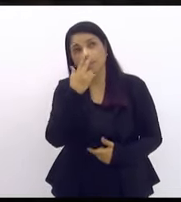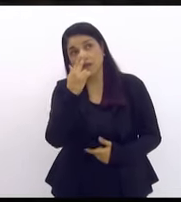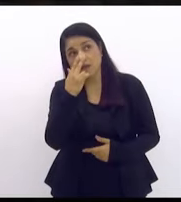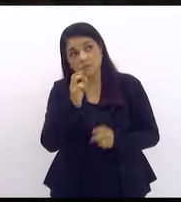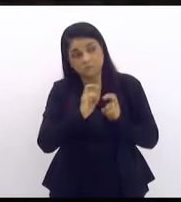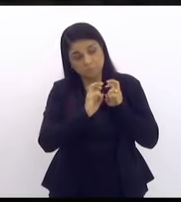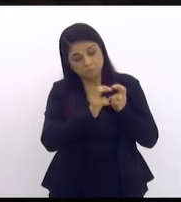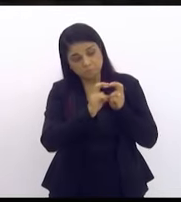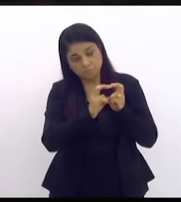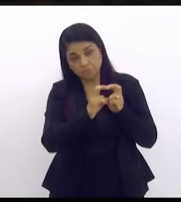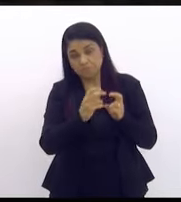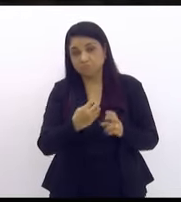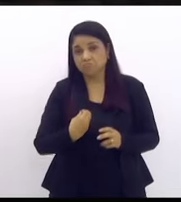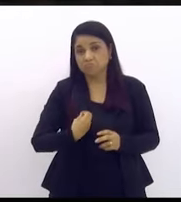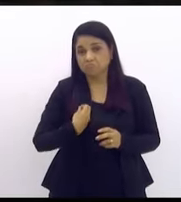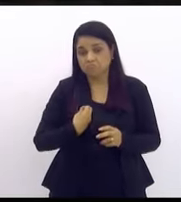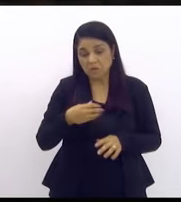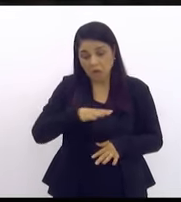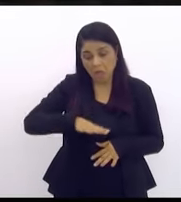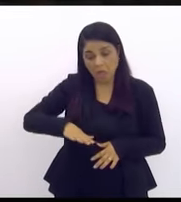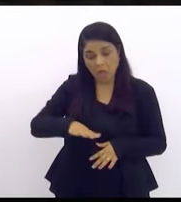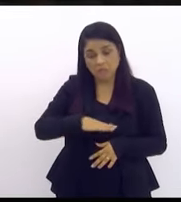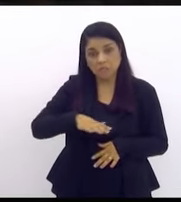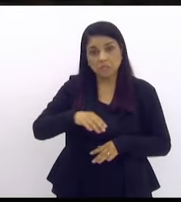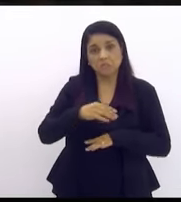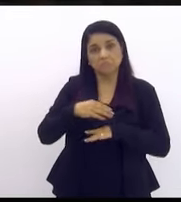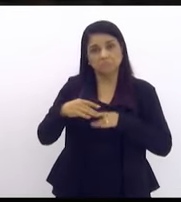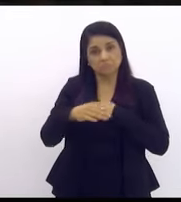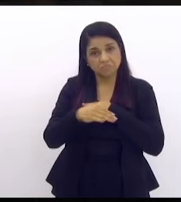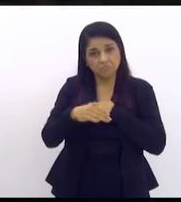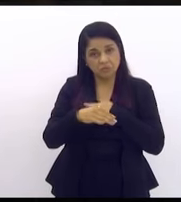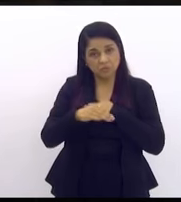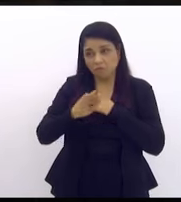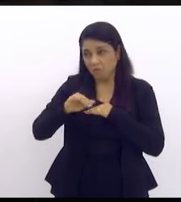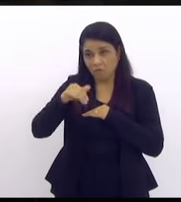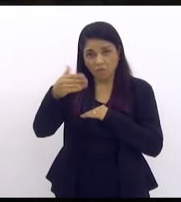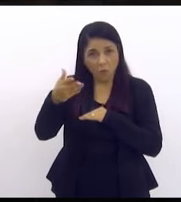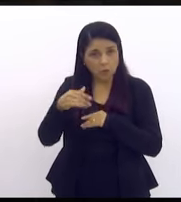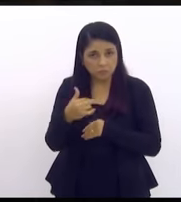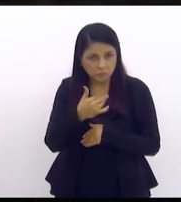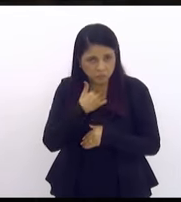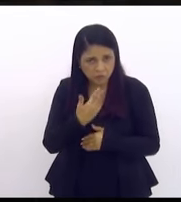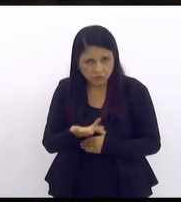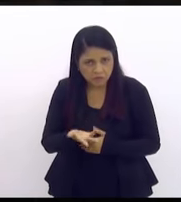existir na nossa região metropolitana. Fora dela, não.